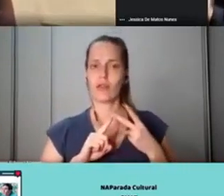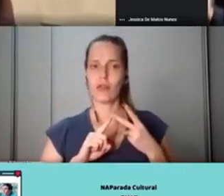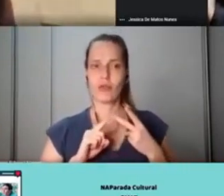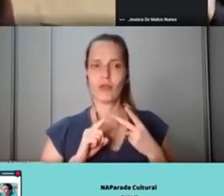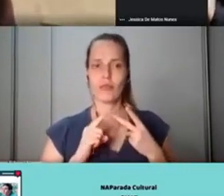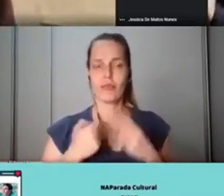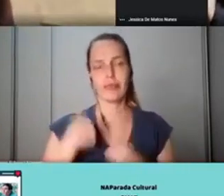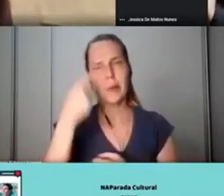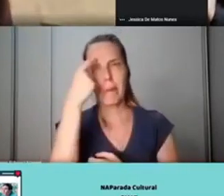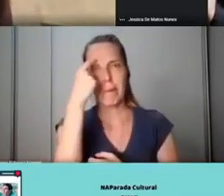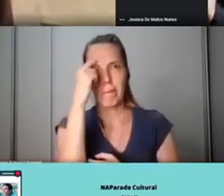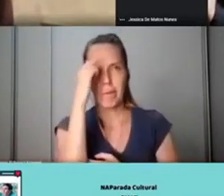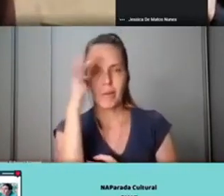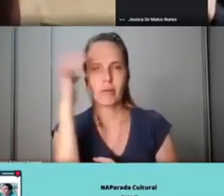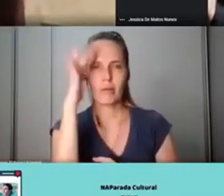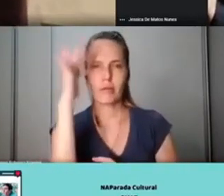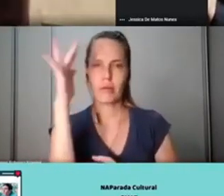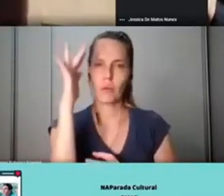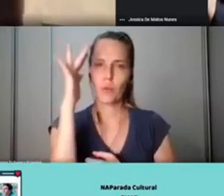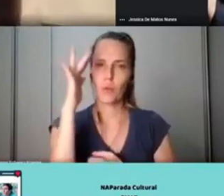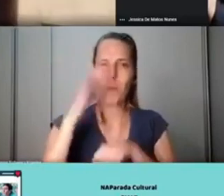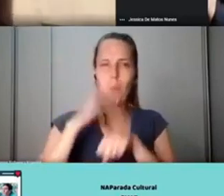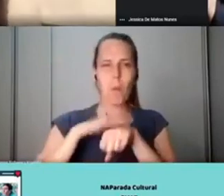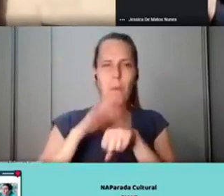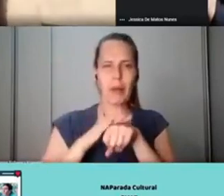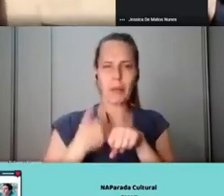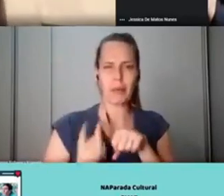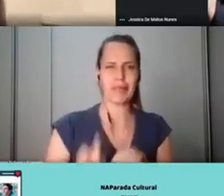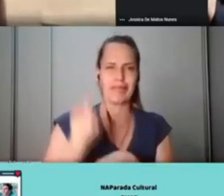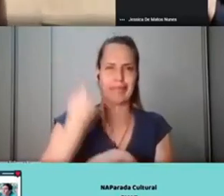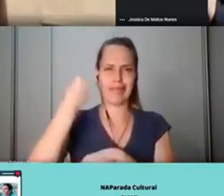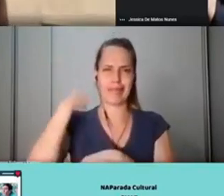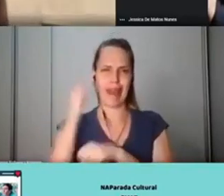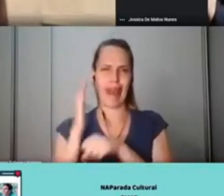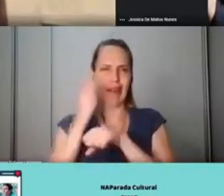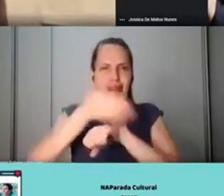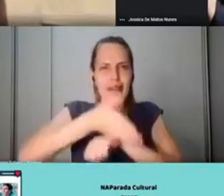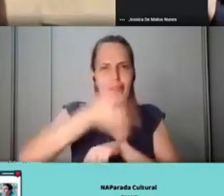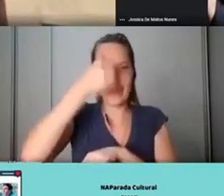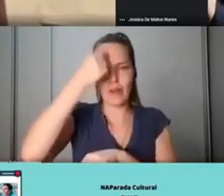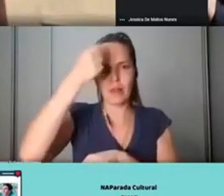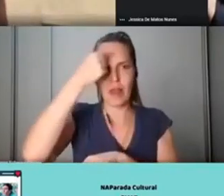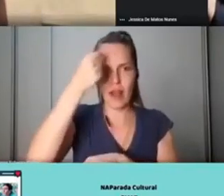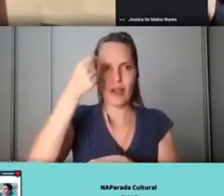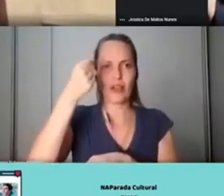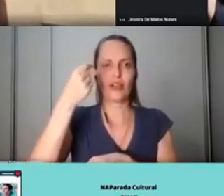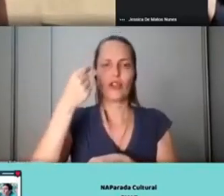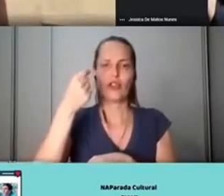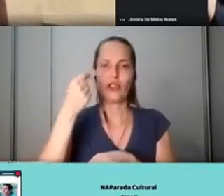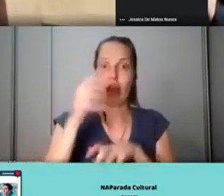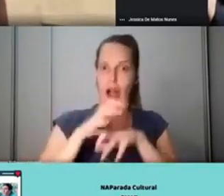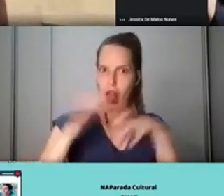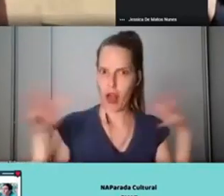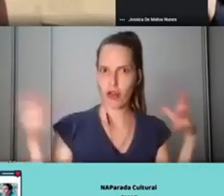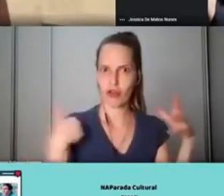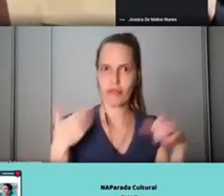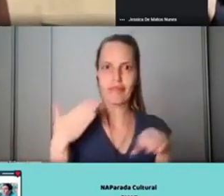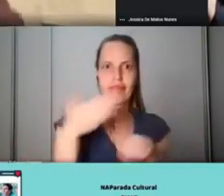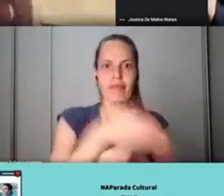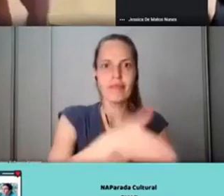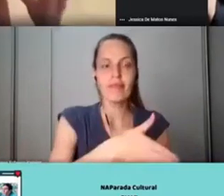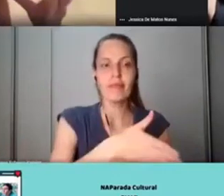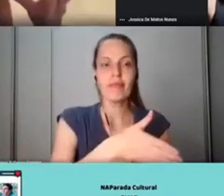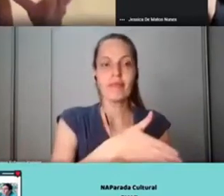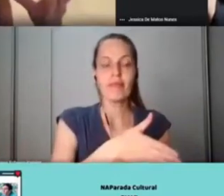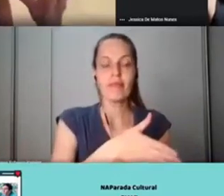assim quando estava entrando na faculdade, em particular também estudei numa faculdade grande assim, e eu